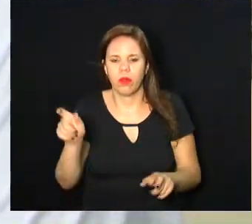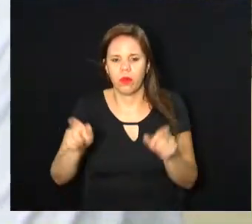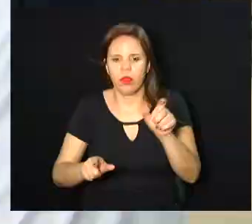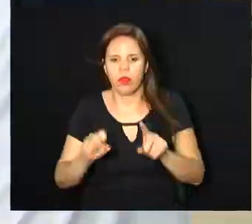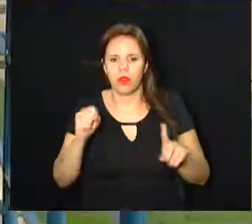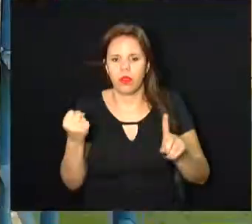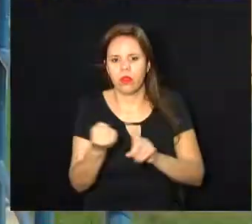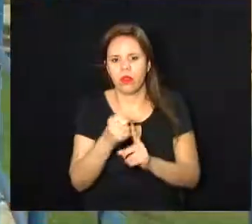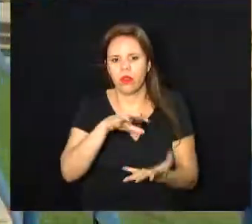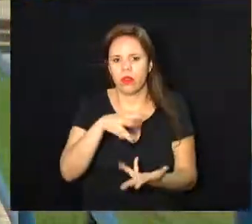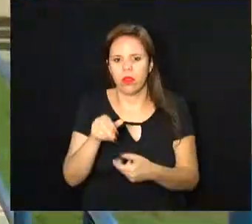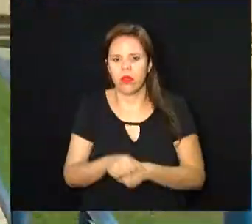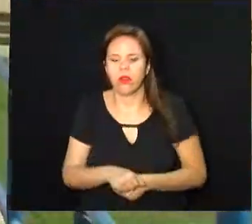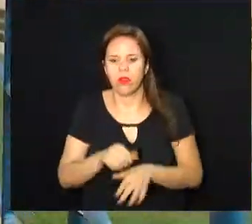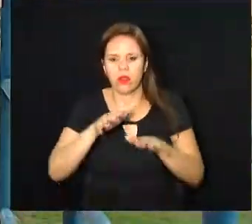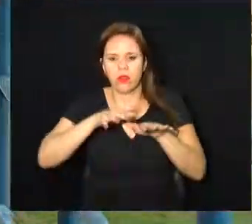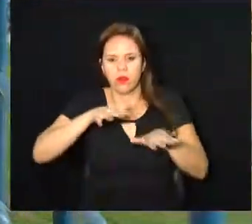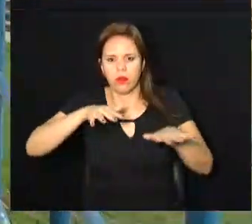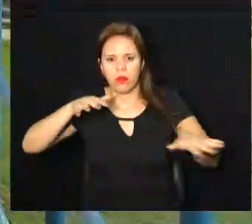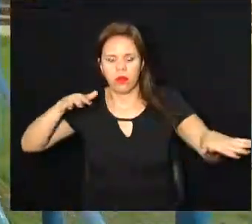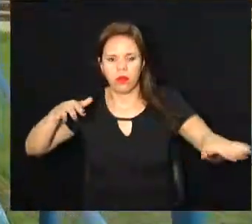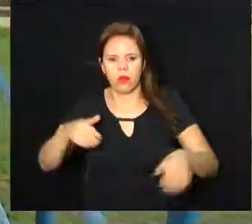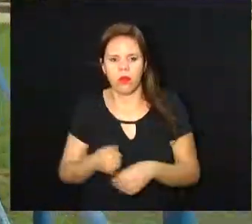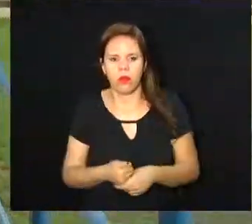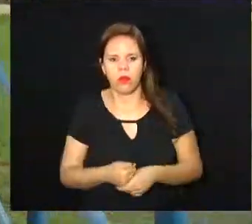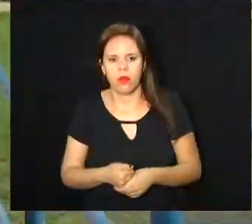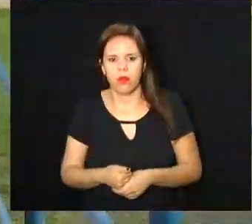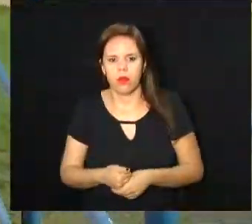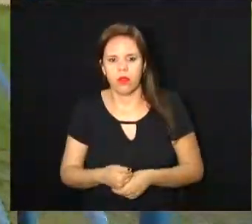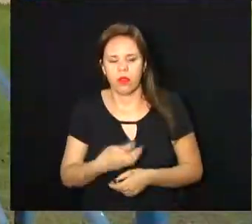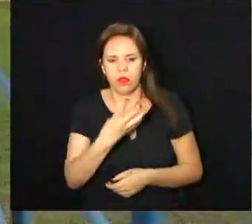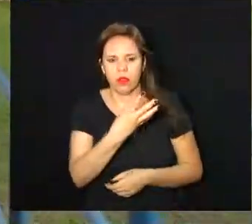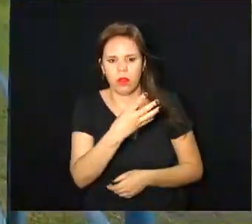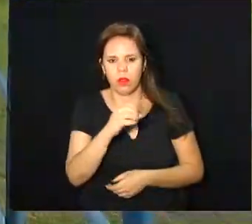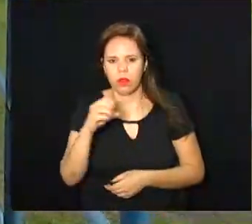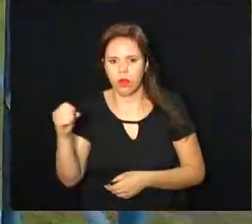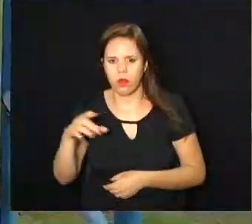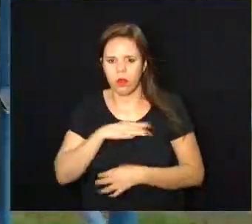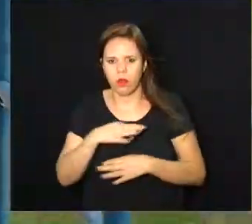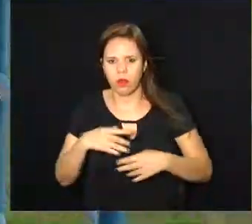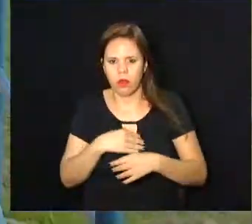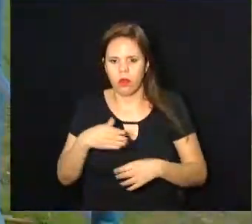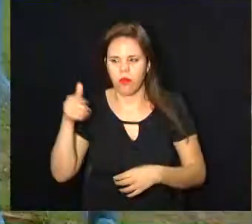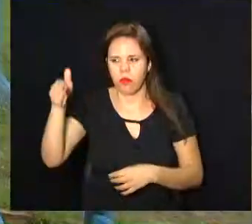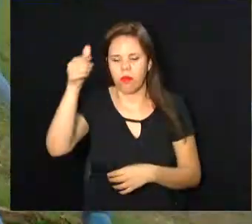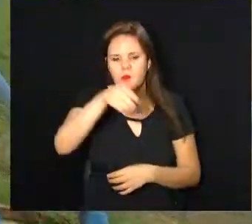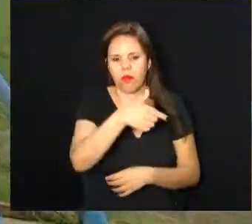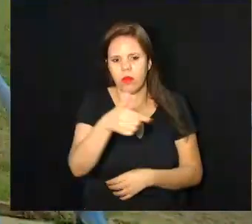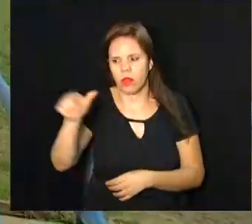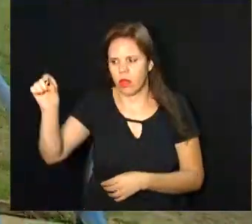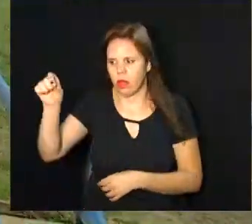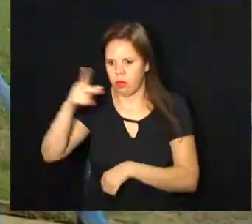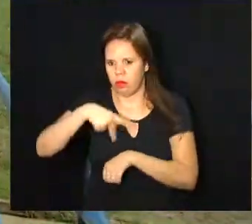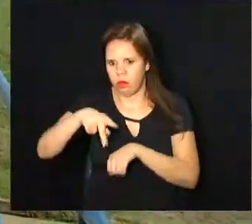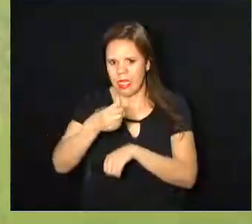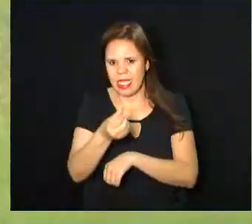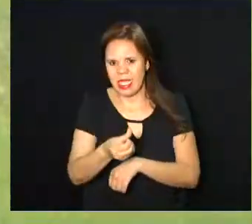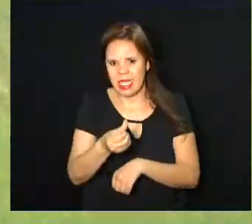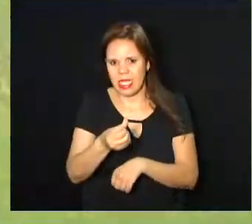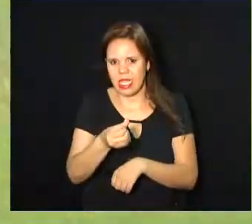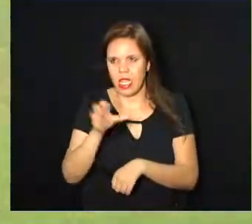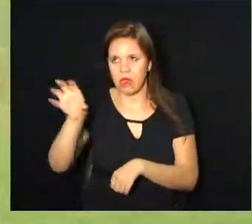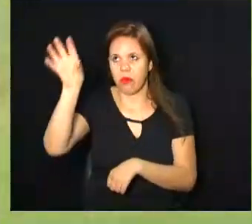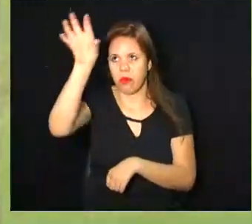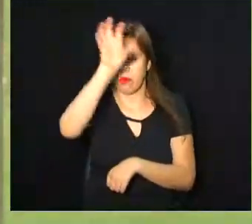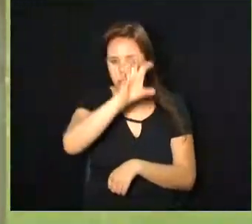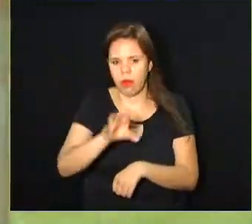social e planetária. A marcha, que passará por mais de 400 cidades, 100 países e 6 continentes, tem